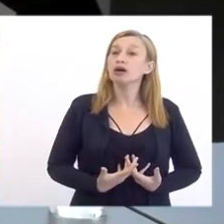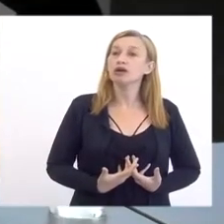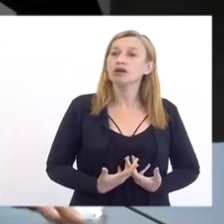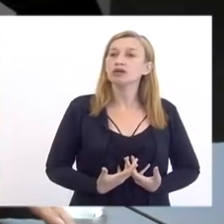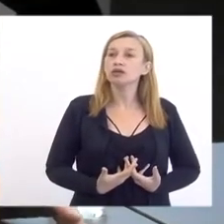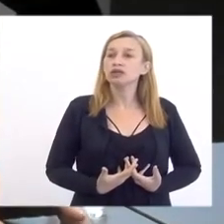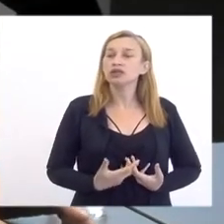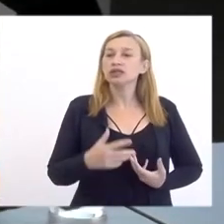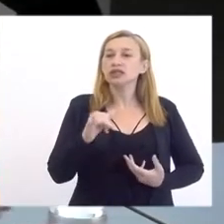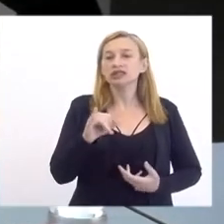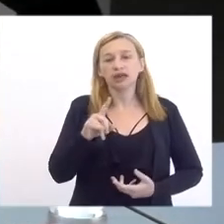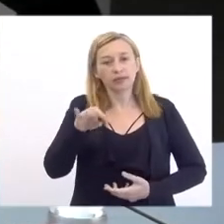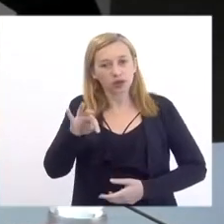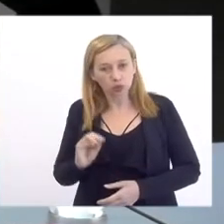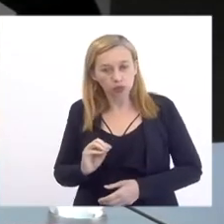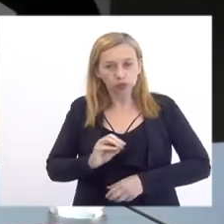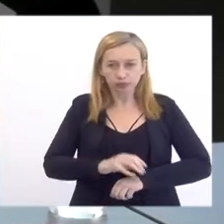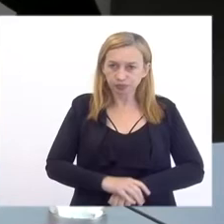indiciamento.